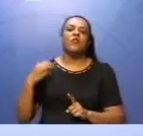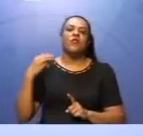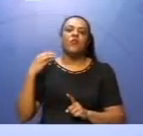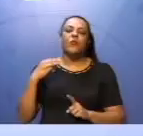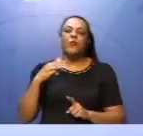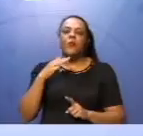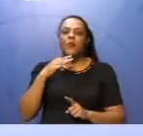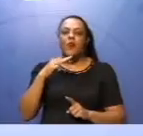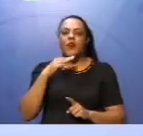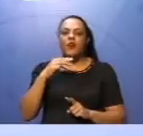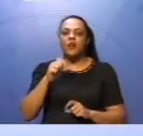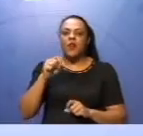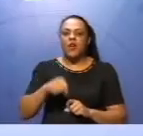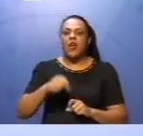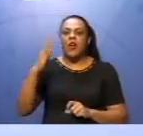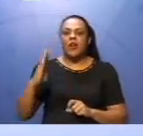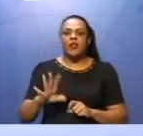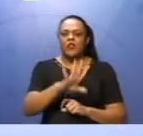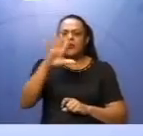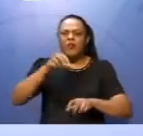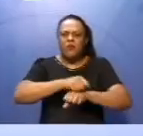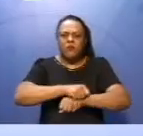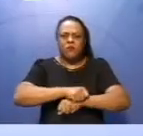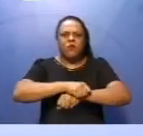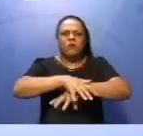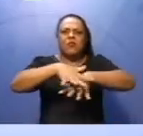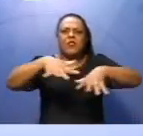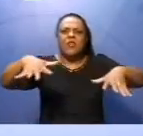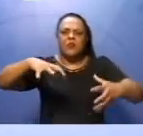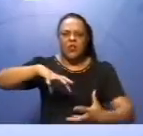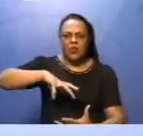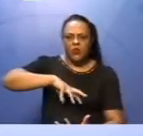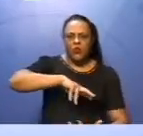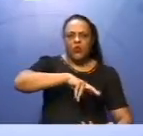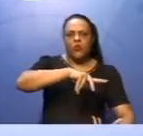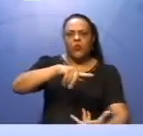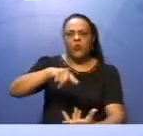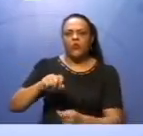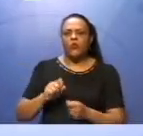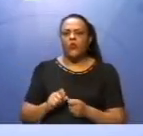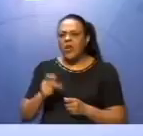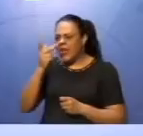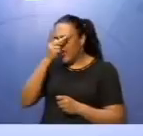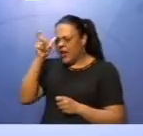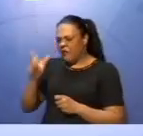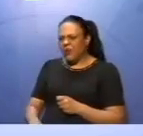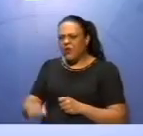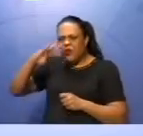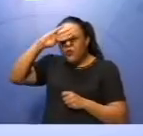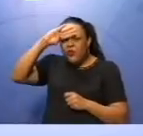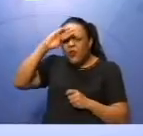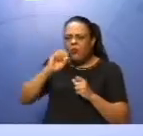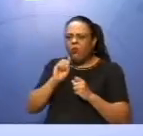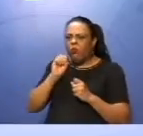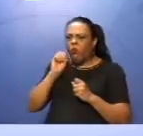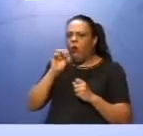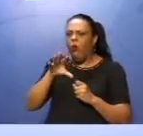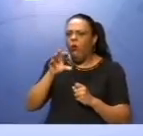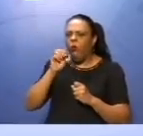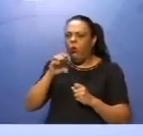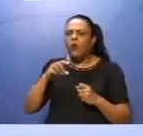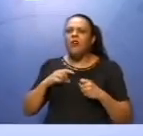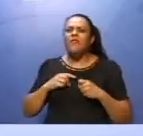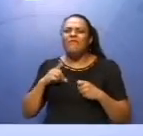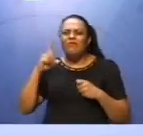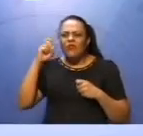Os principais sintomas dessa doença são a febre, a tosse seca e a dificuldade respiratória.